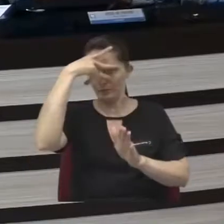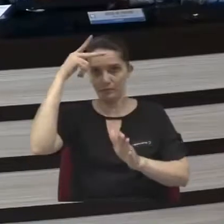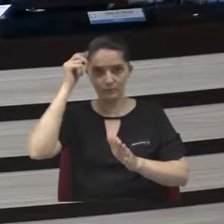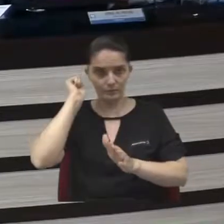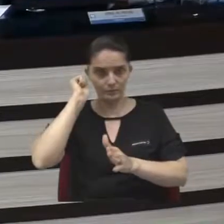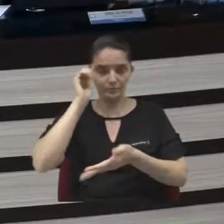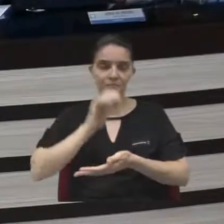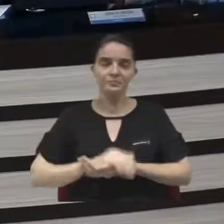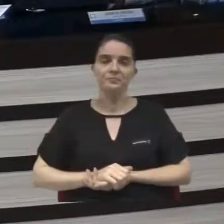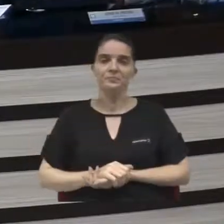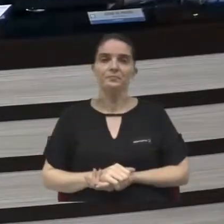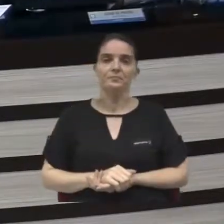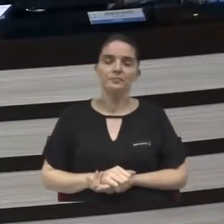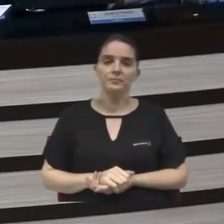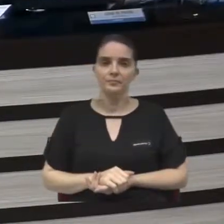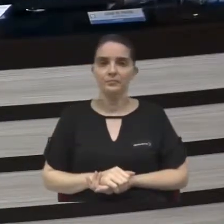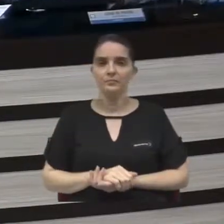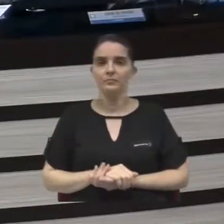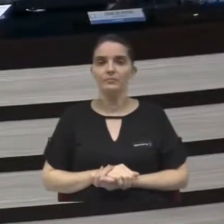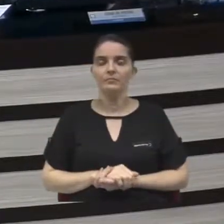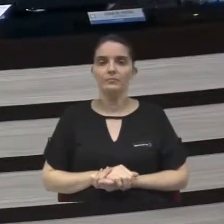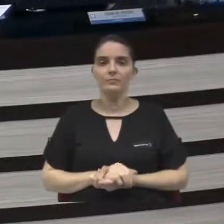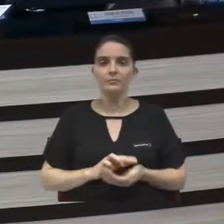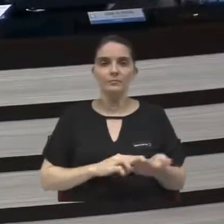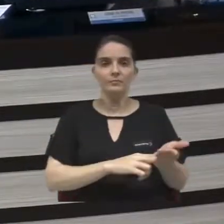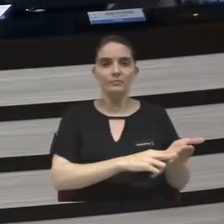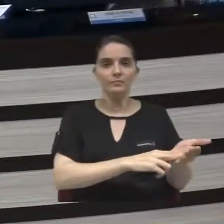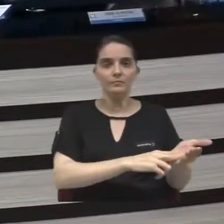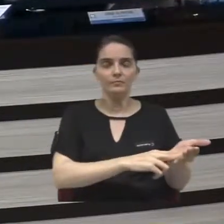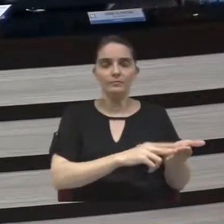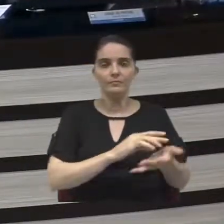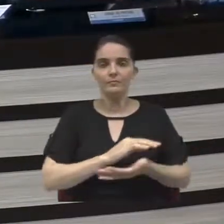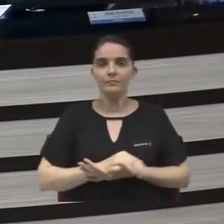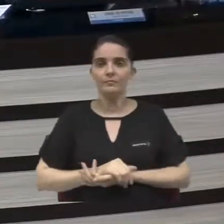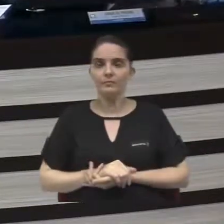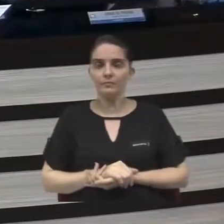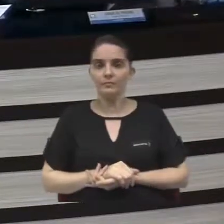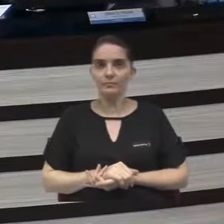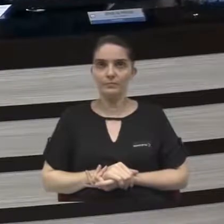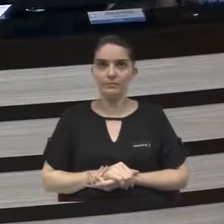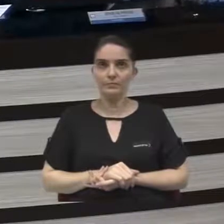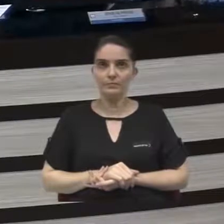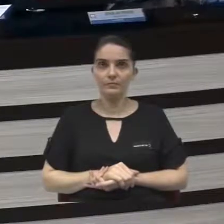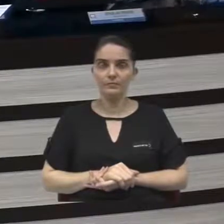de Legislativo. Ao expediente.